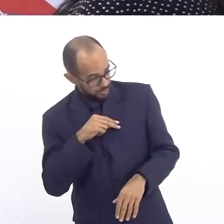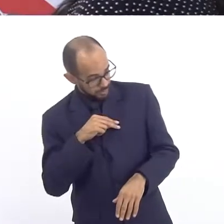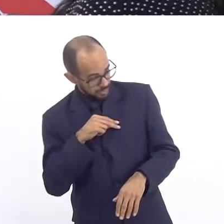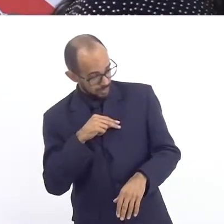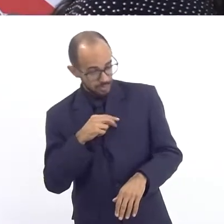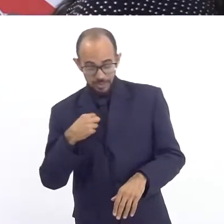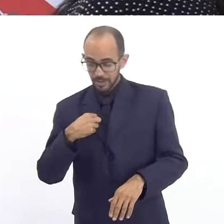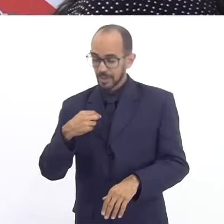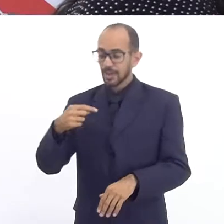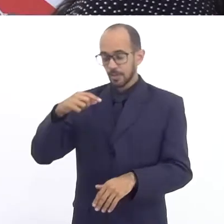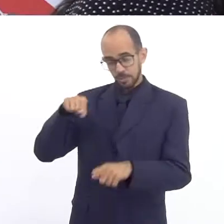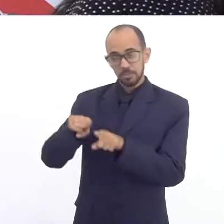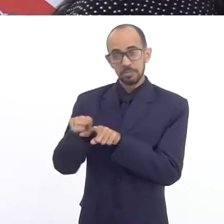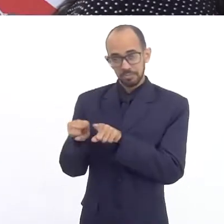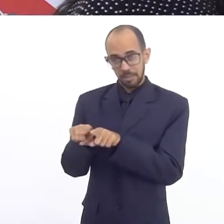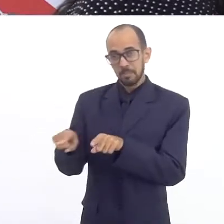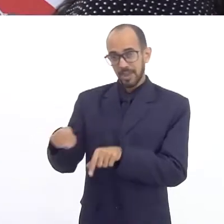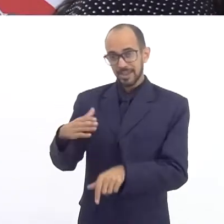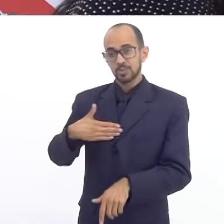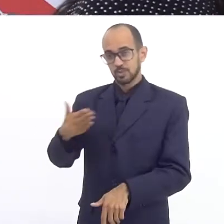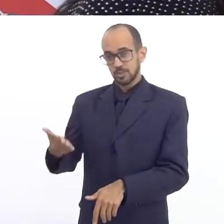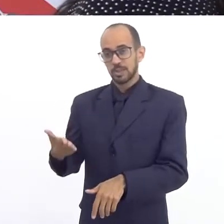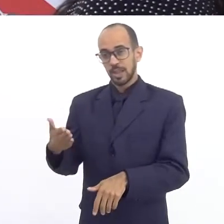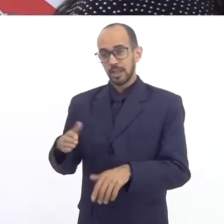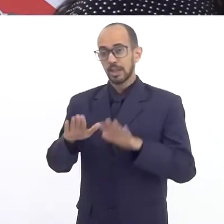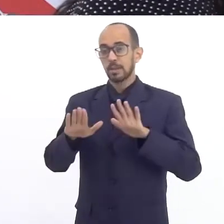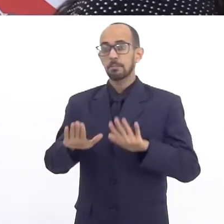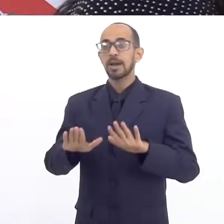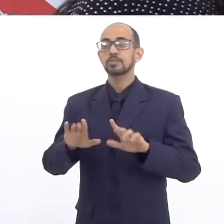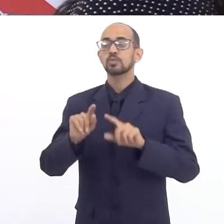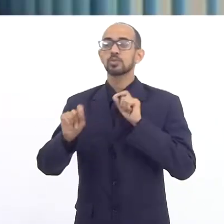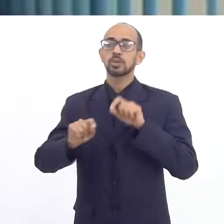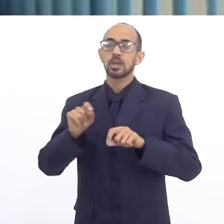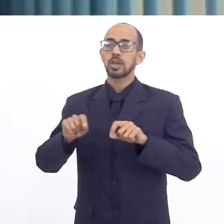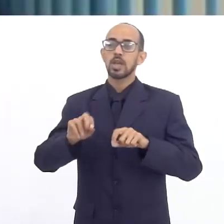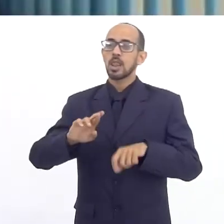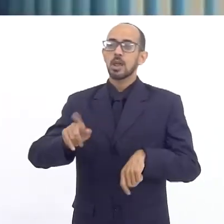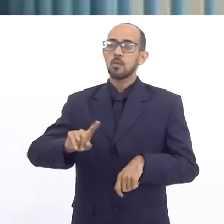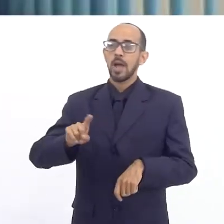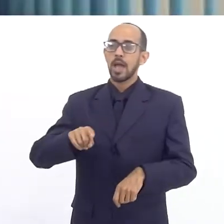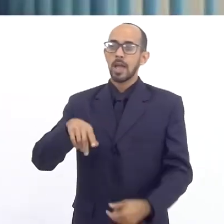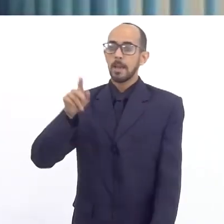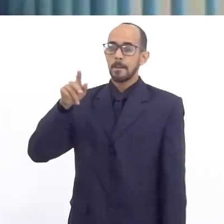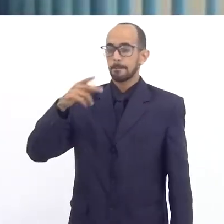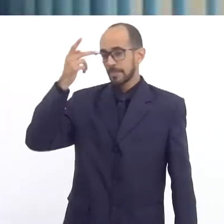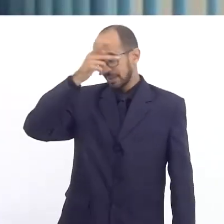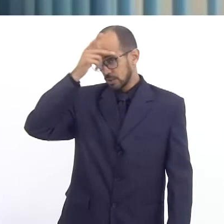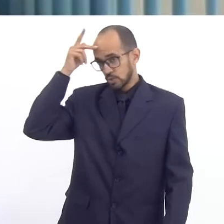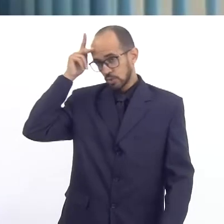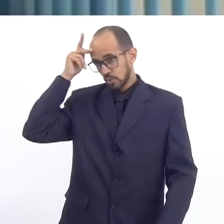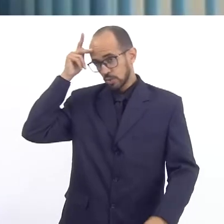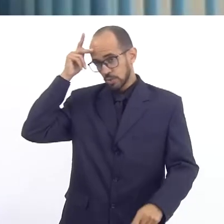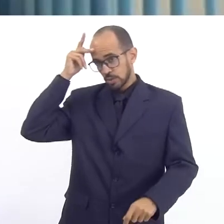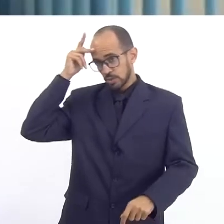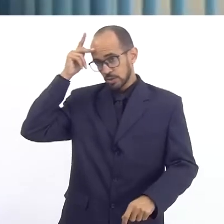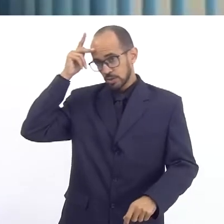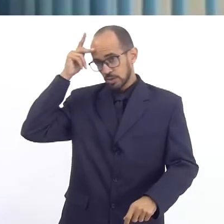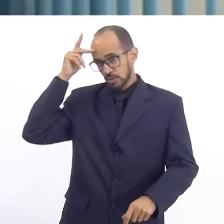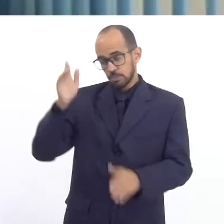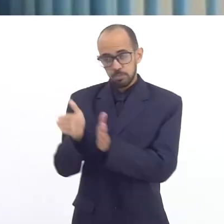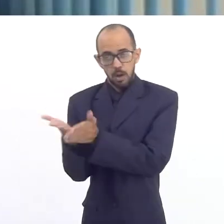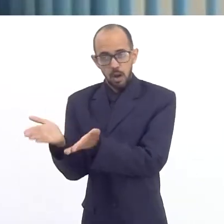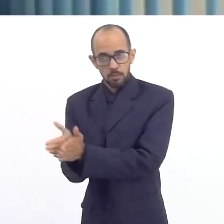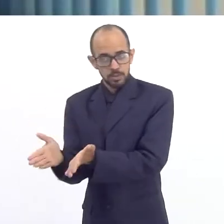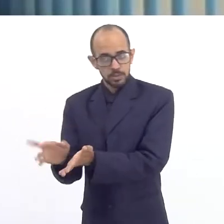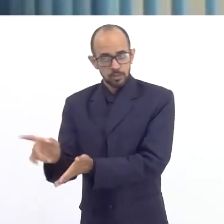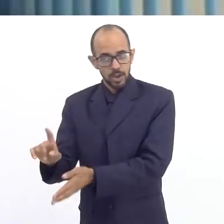pois eu achei inacreditável. Claro que não são pessoas nem de classe C nem D, é